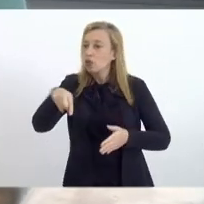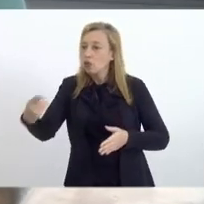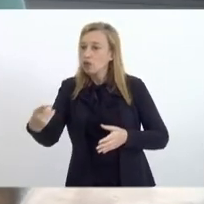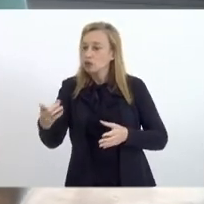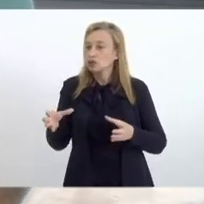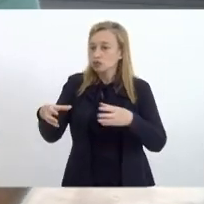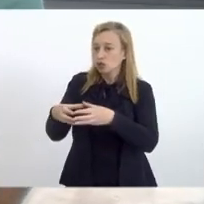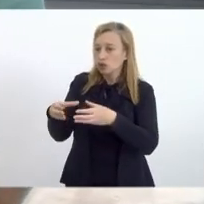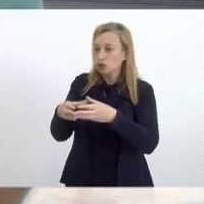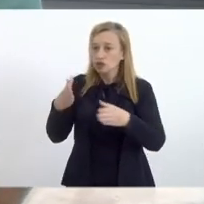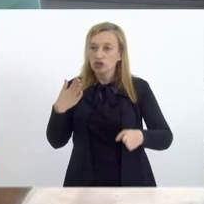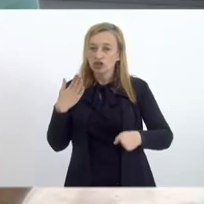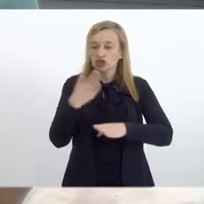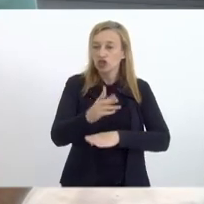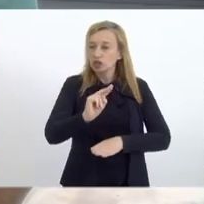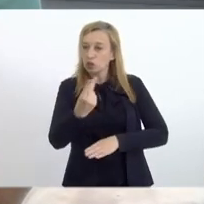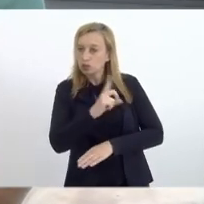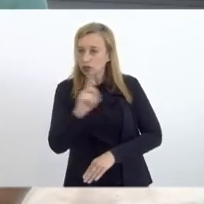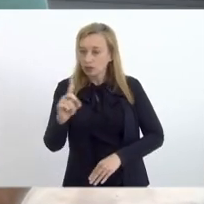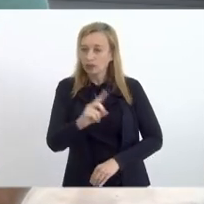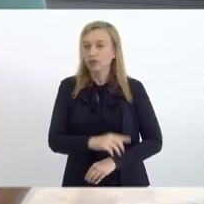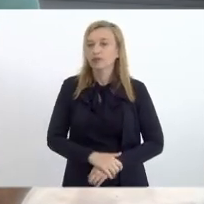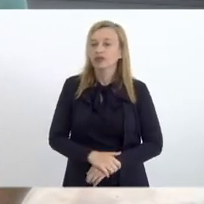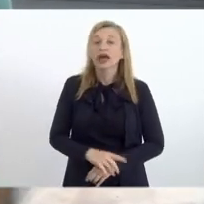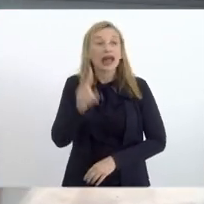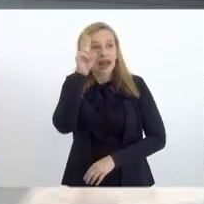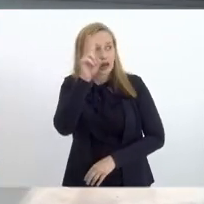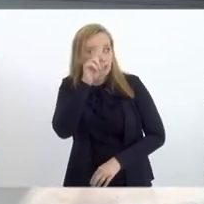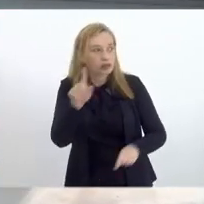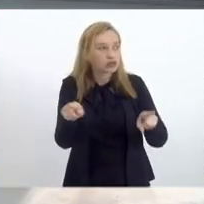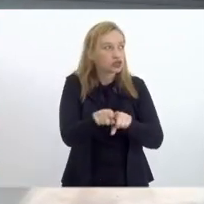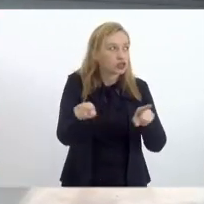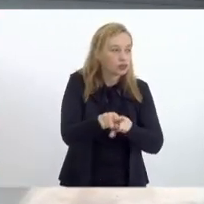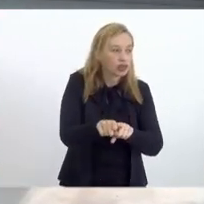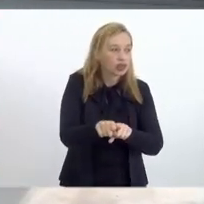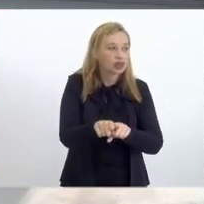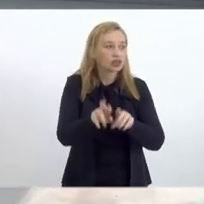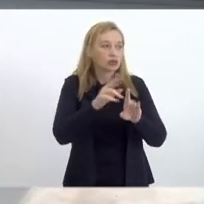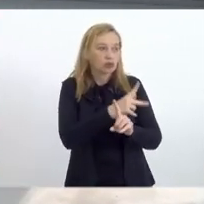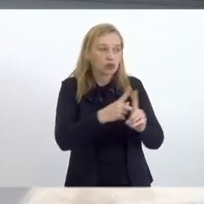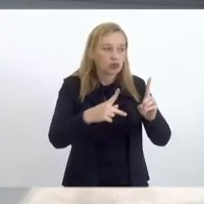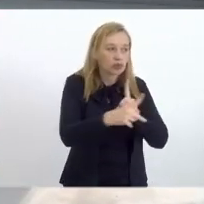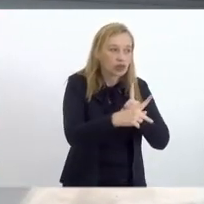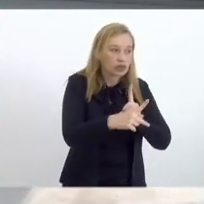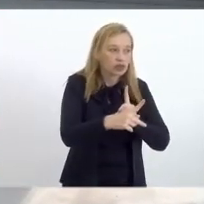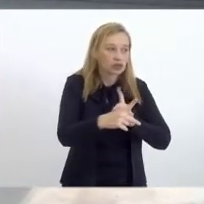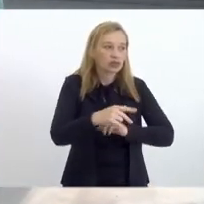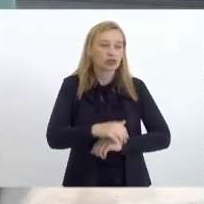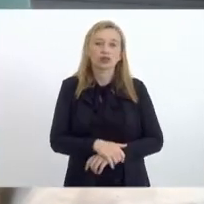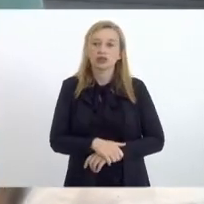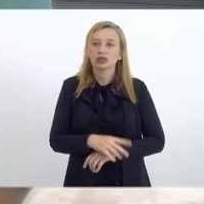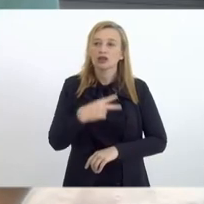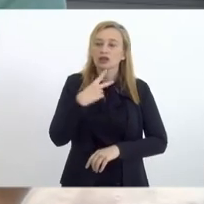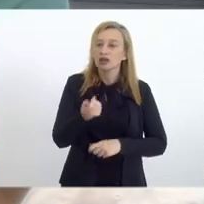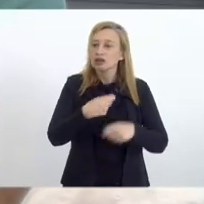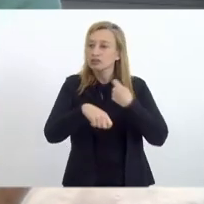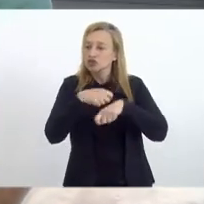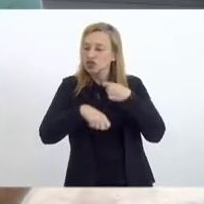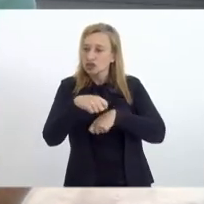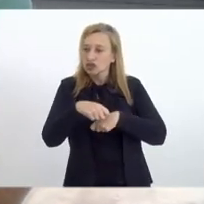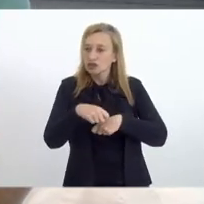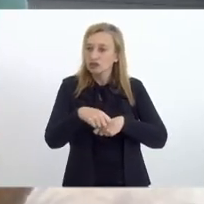administração direta ou indireta. Lembremos que as autarquias como o Rio Previdência gozam de autonomia administrativa e